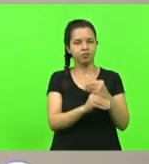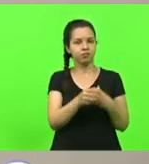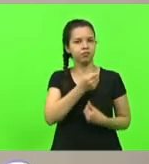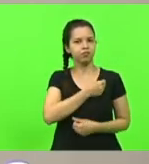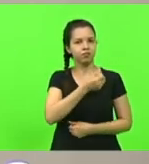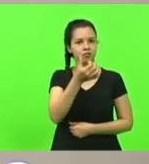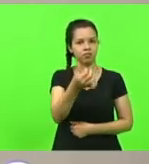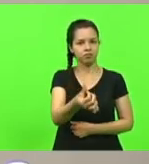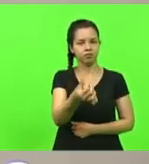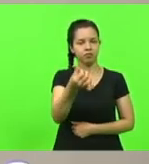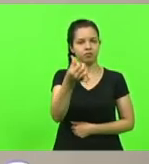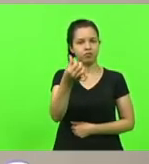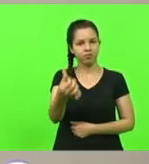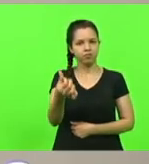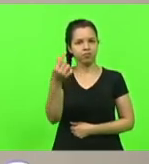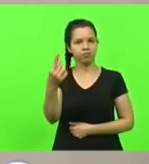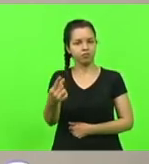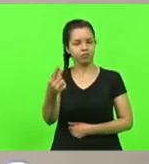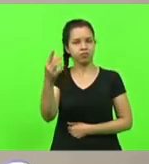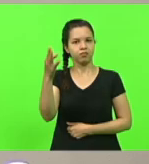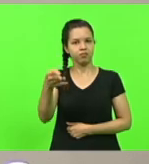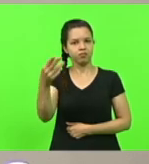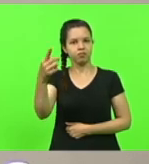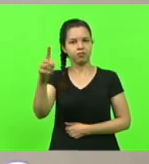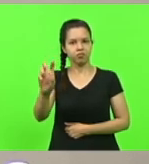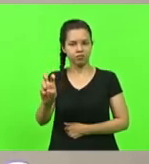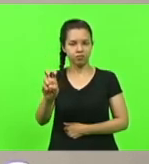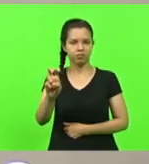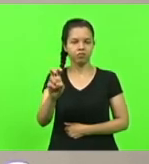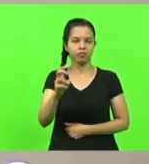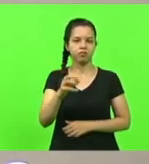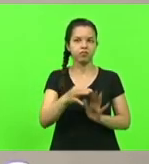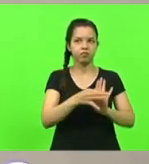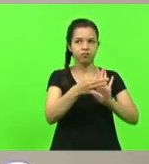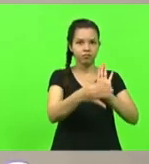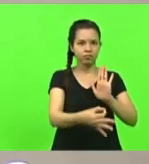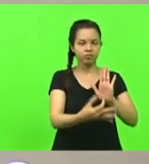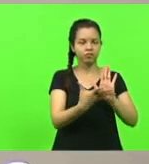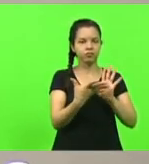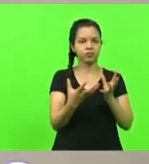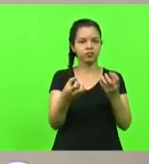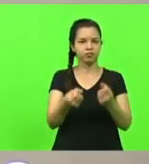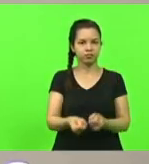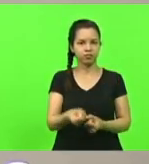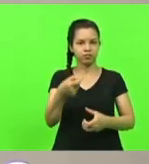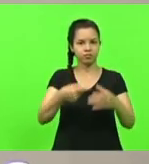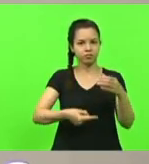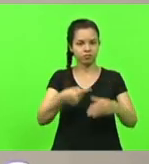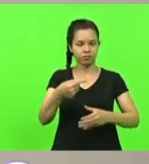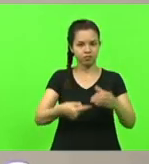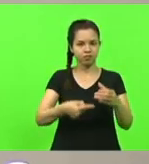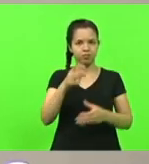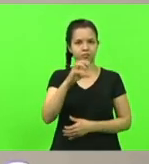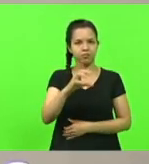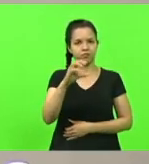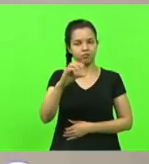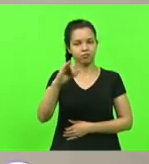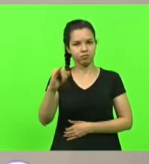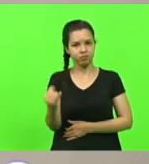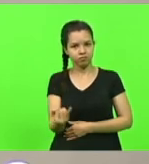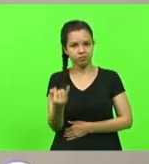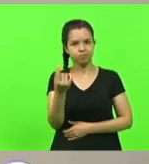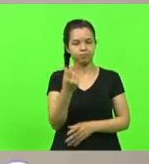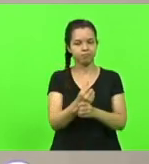661 de 2015, com pareceres favoráveis das Comissões de Constituição e Justiça, finança e